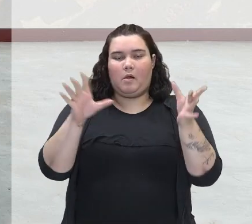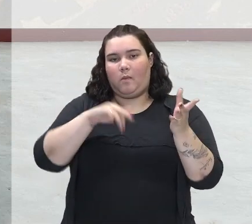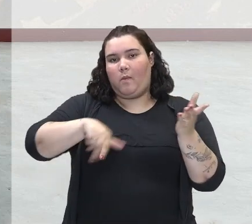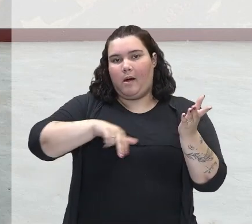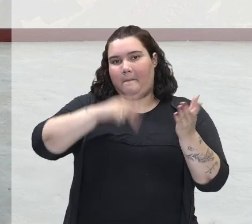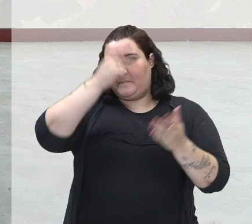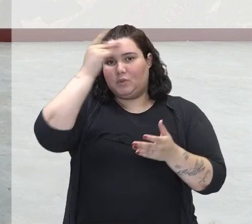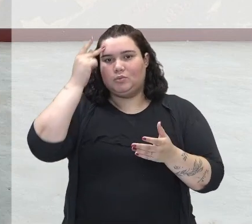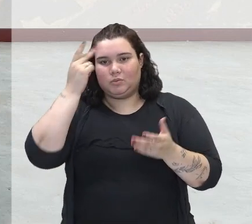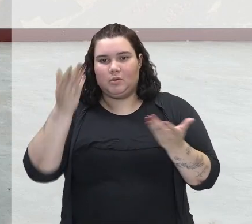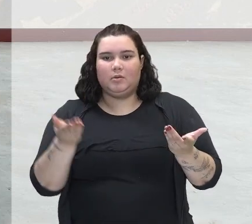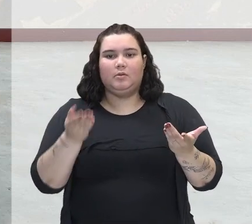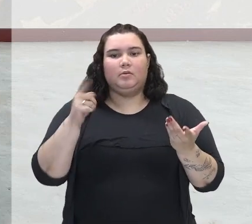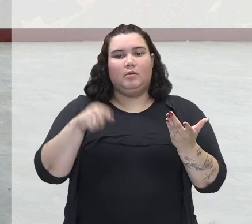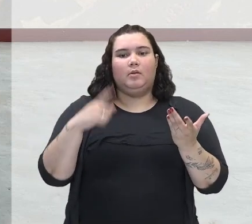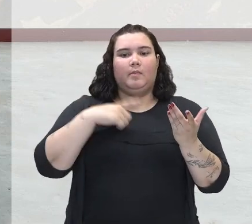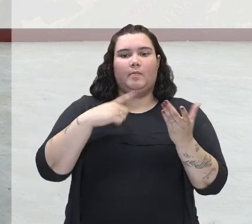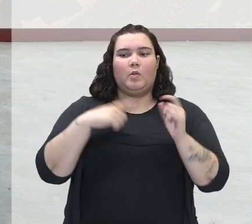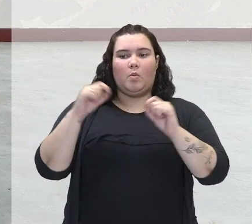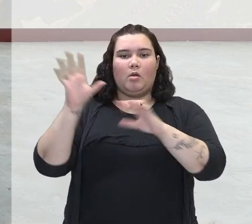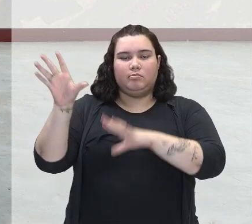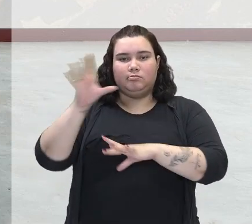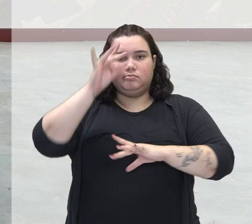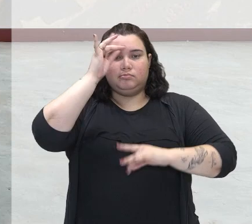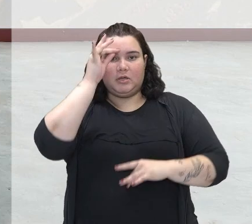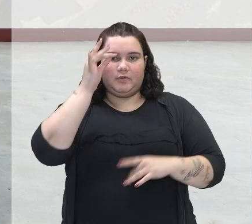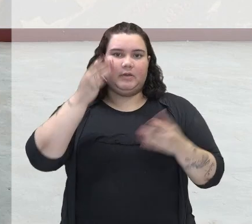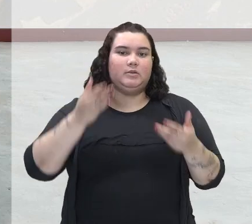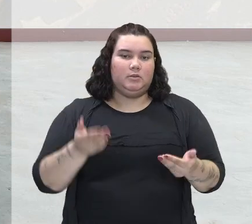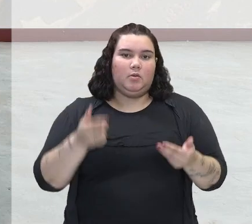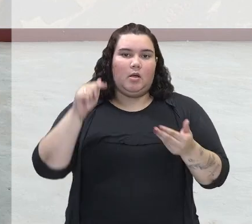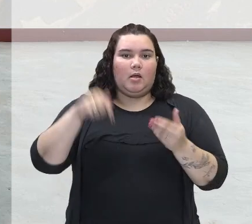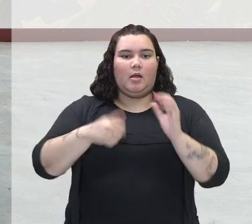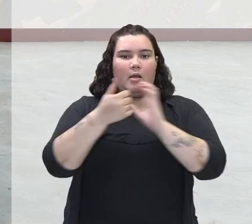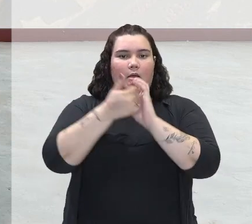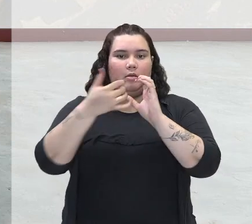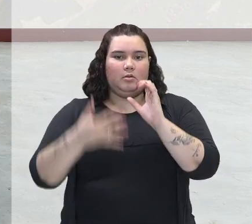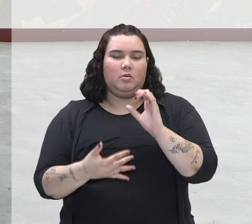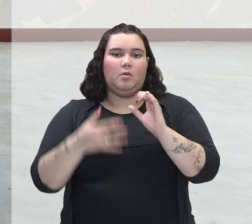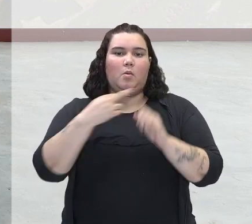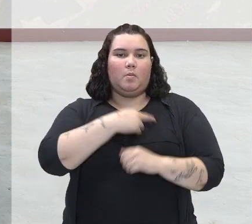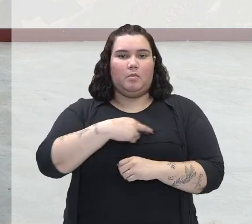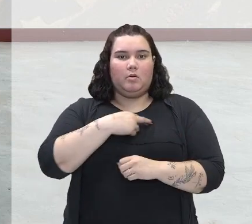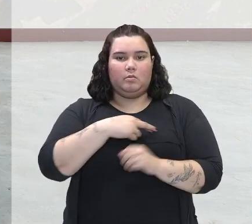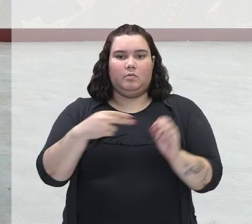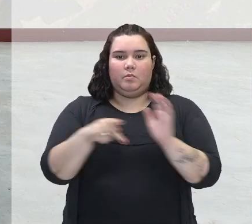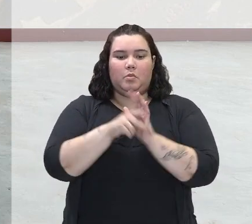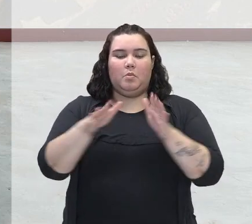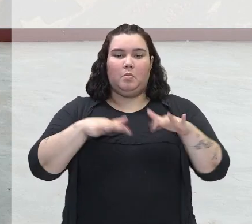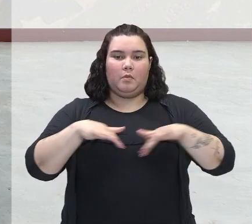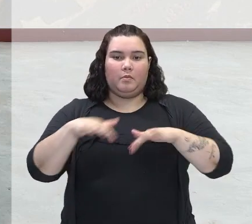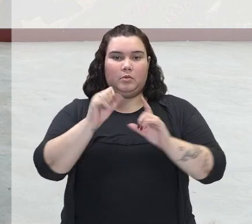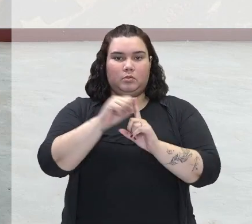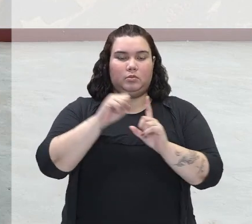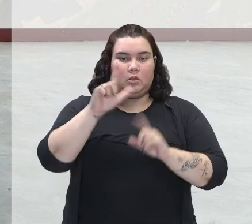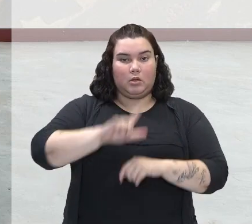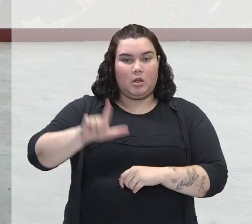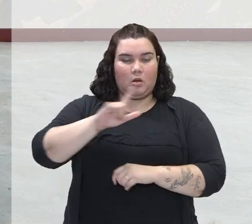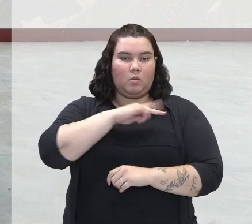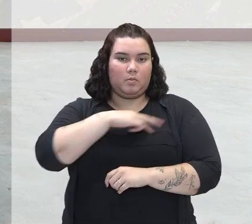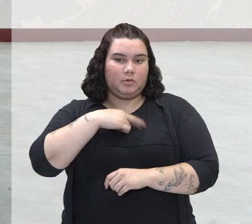Então, existe aí esse caráter romântico, que é uma das características do movimento do romantismo.